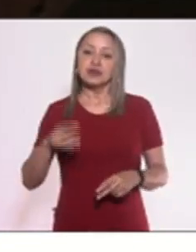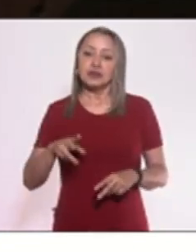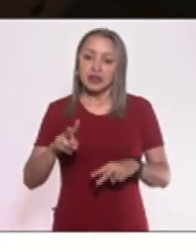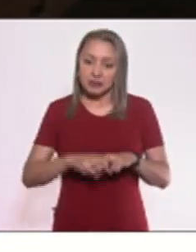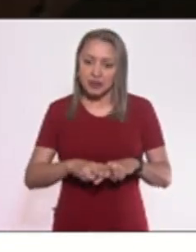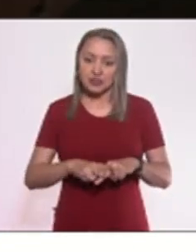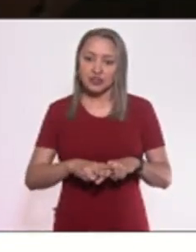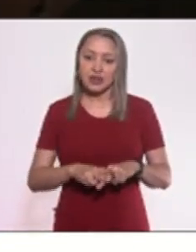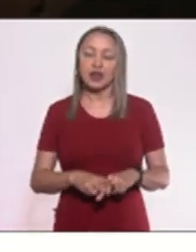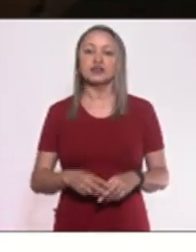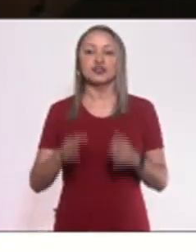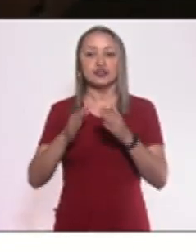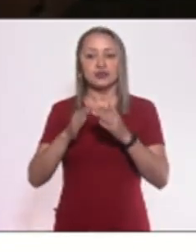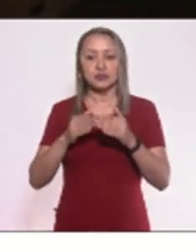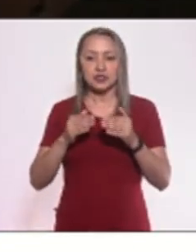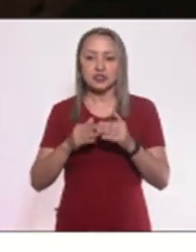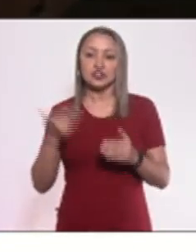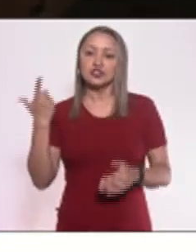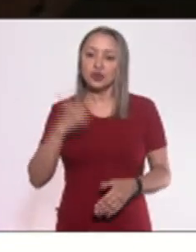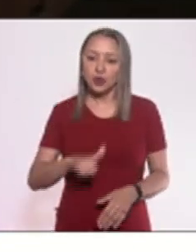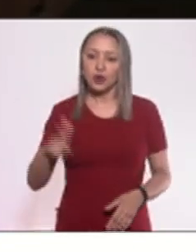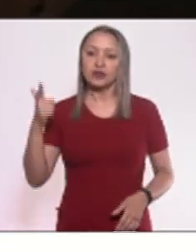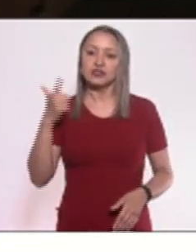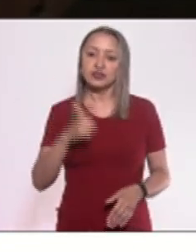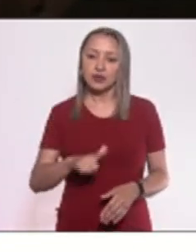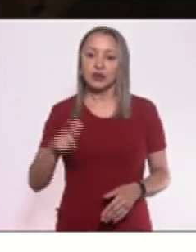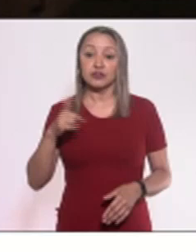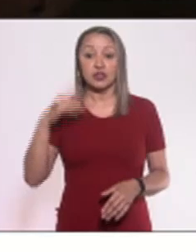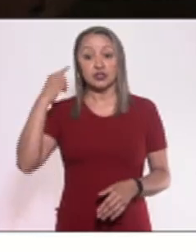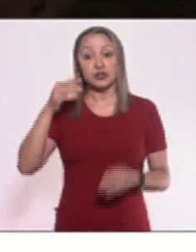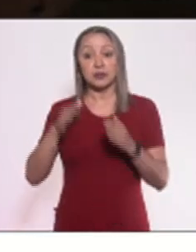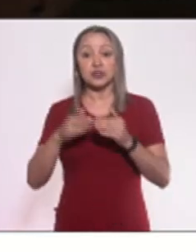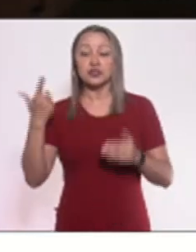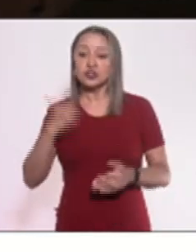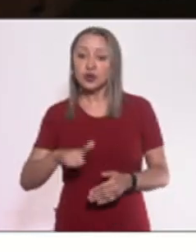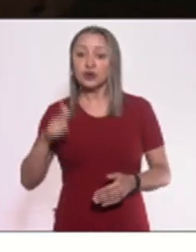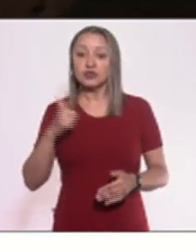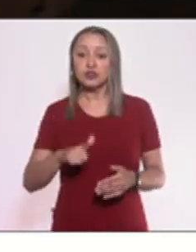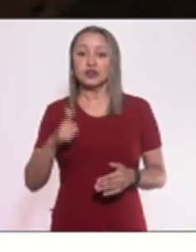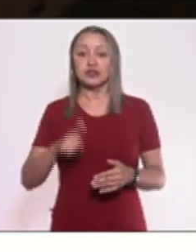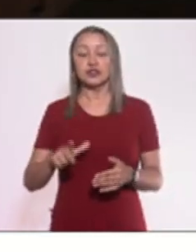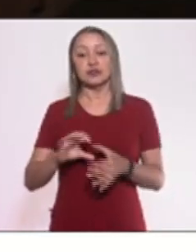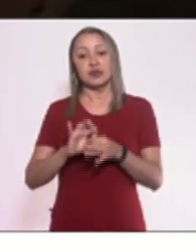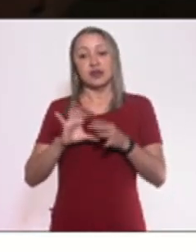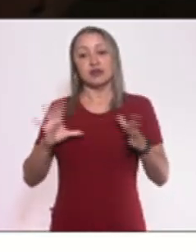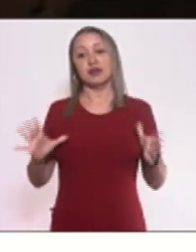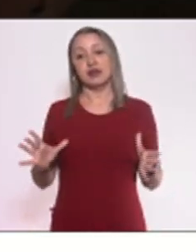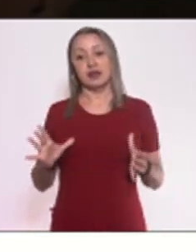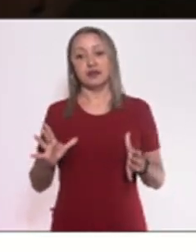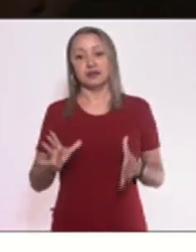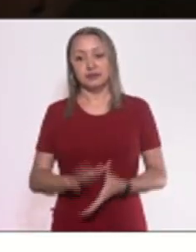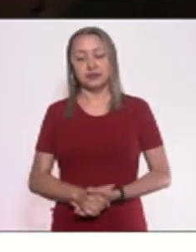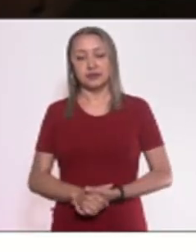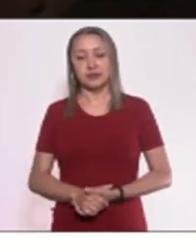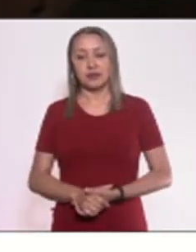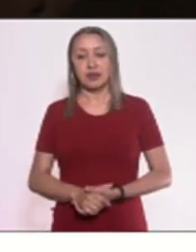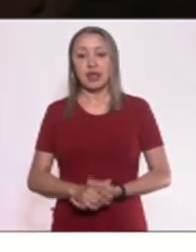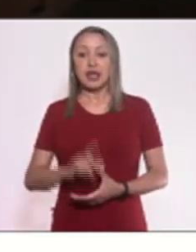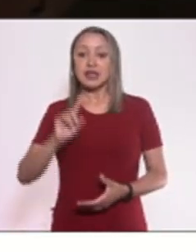embargos, etc, etc. E aí, finalmente, vão achar algum